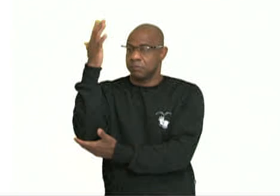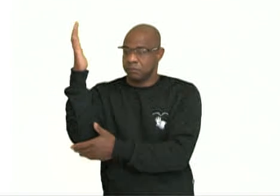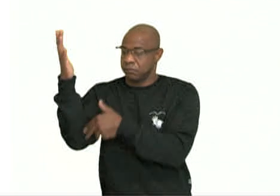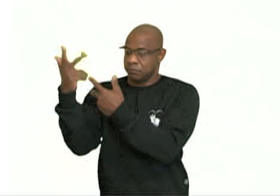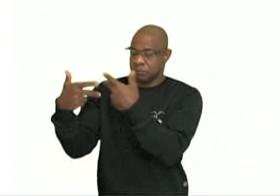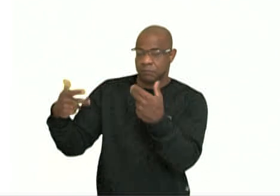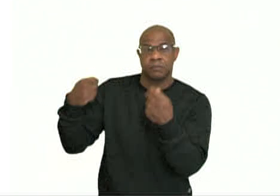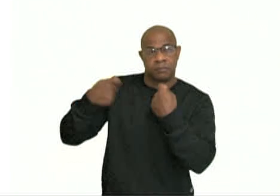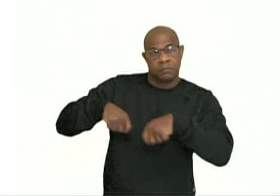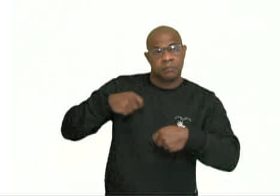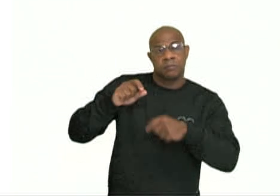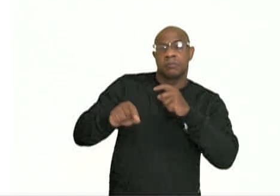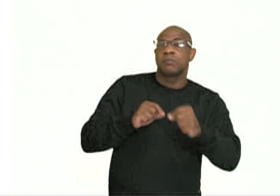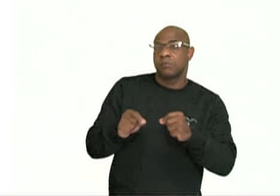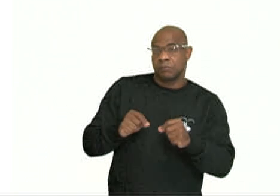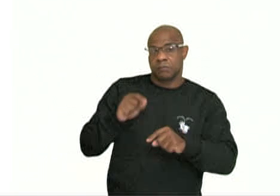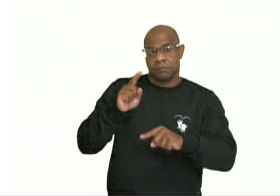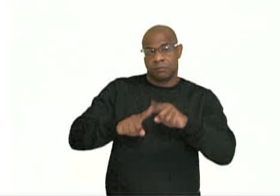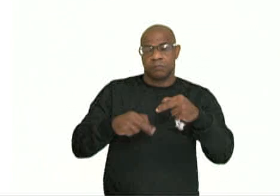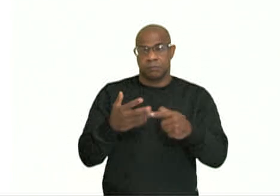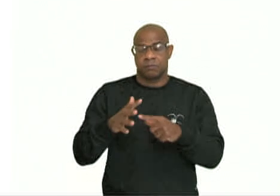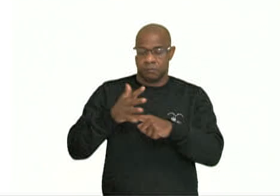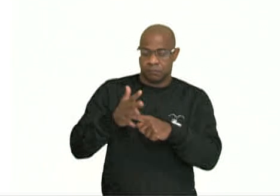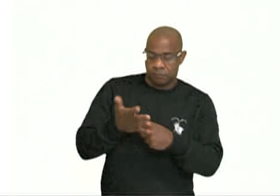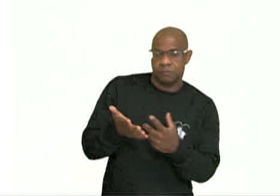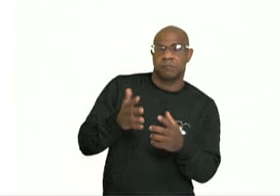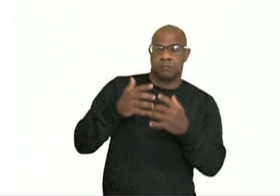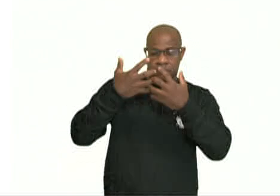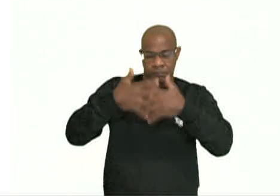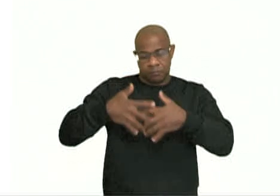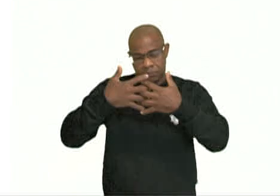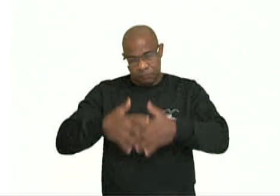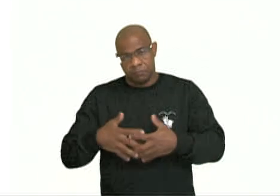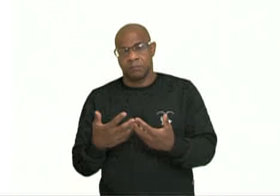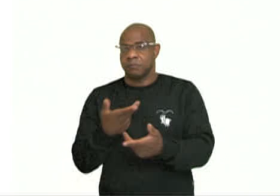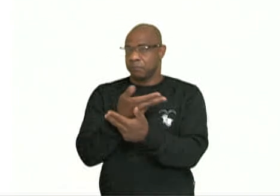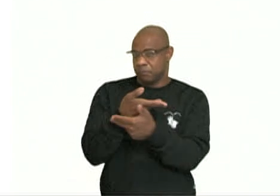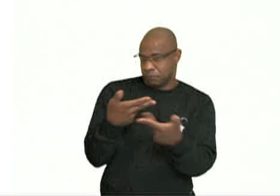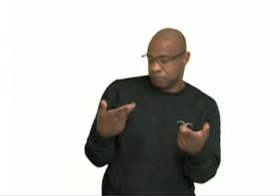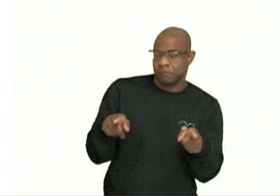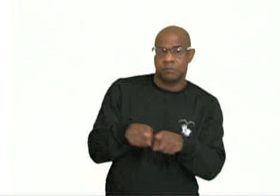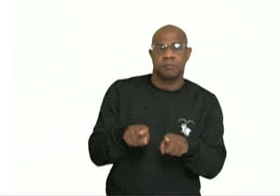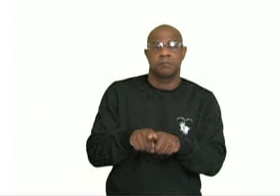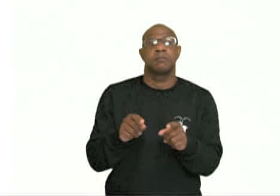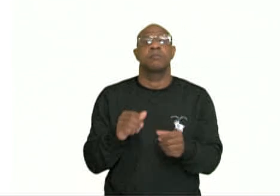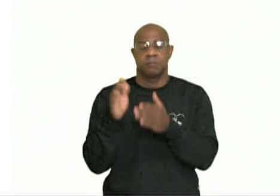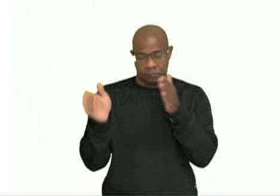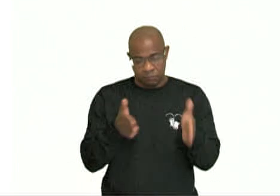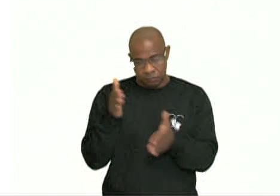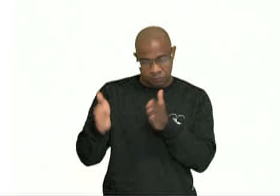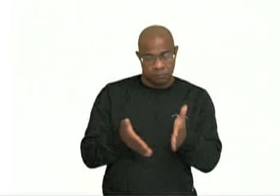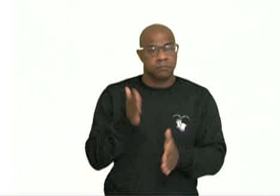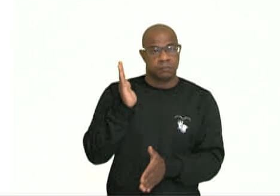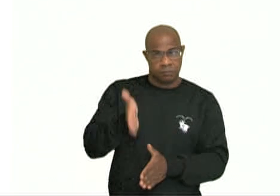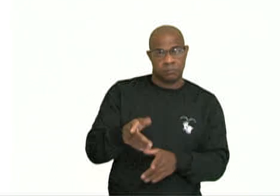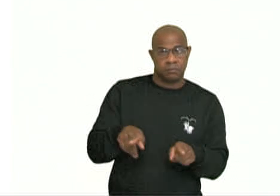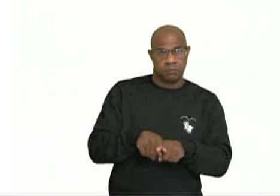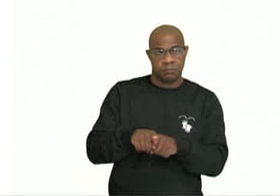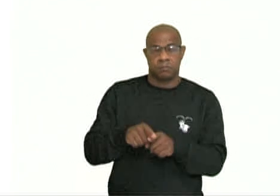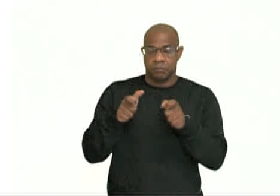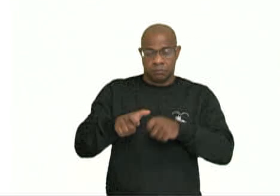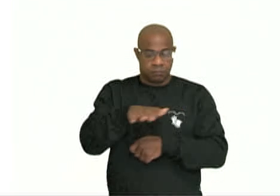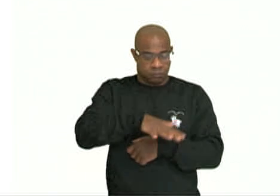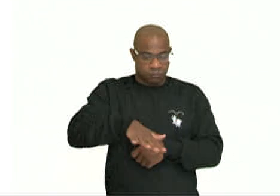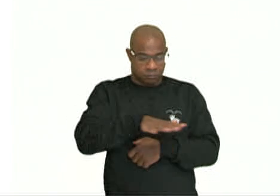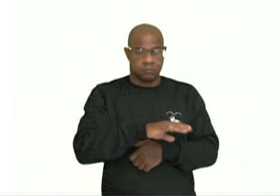os instrumentos diretos, ferramentas, máquinas, equipamentos e meios de produção indiretos, como local de trabalho